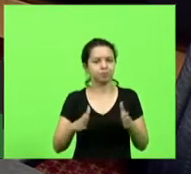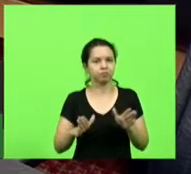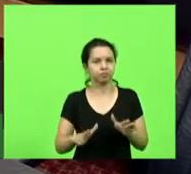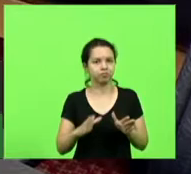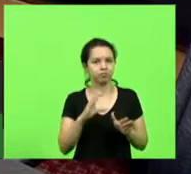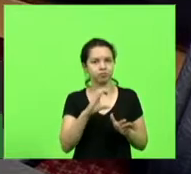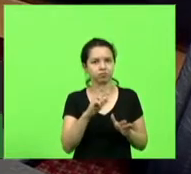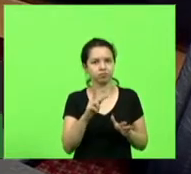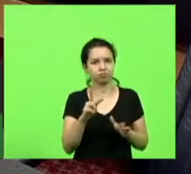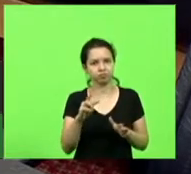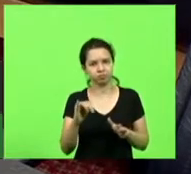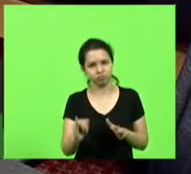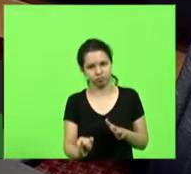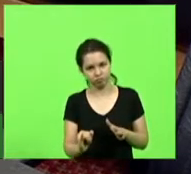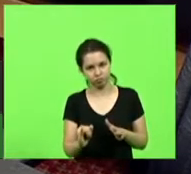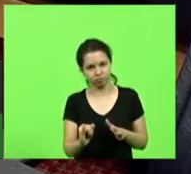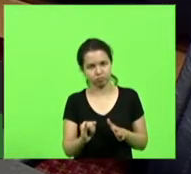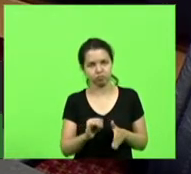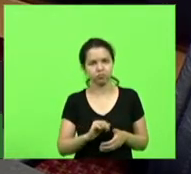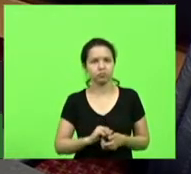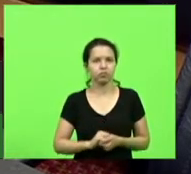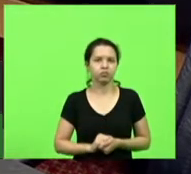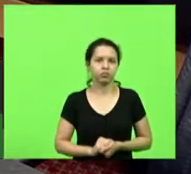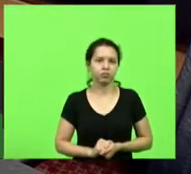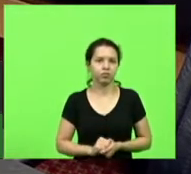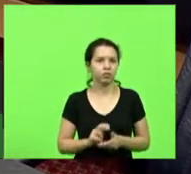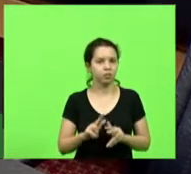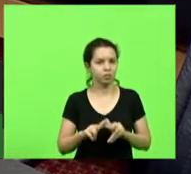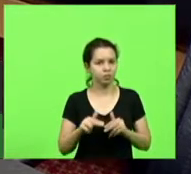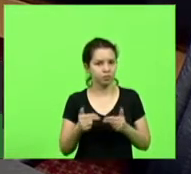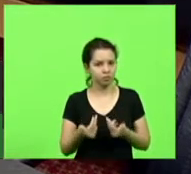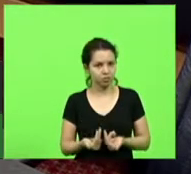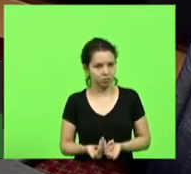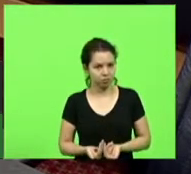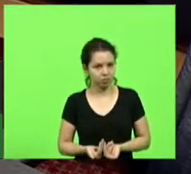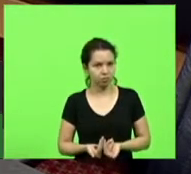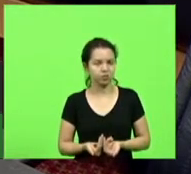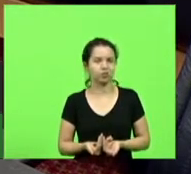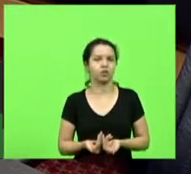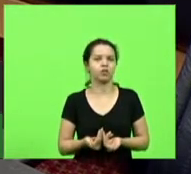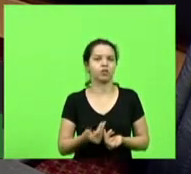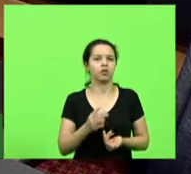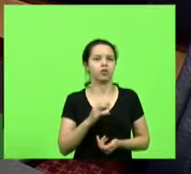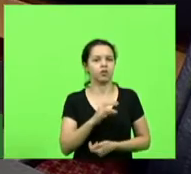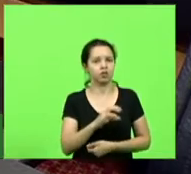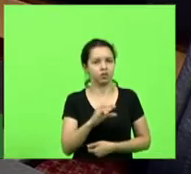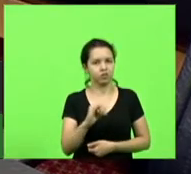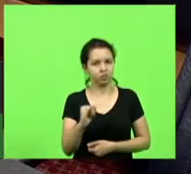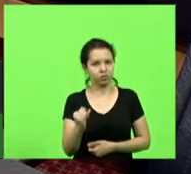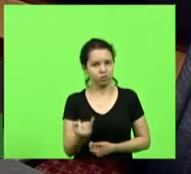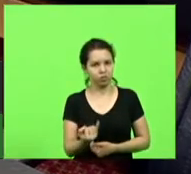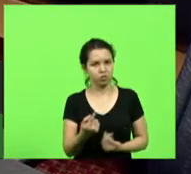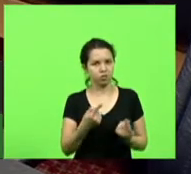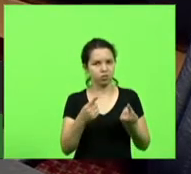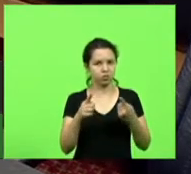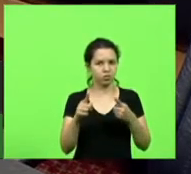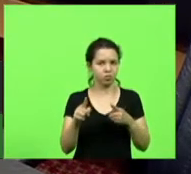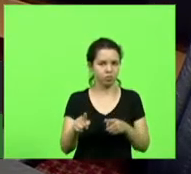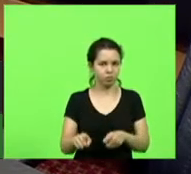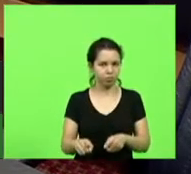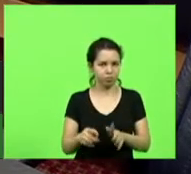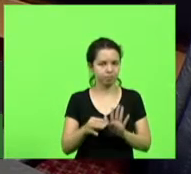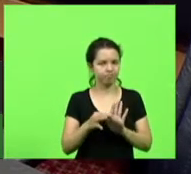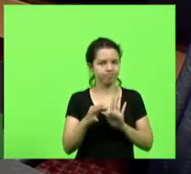comissão parlamentar de inquérito. Por isso que a própria Comissão de Constituição e Justiça já deu o parecer contrário. A Procuradoria